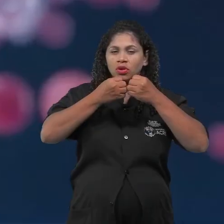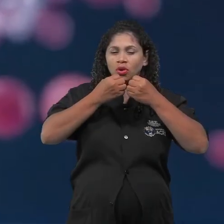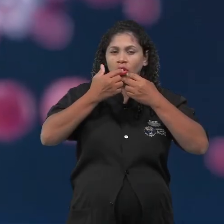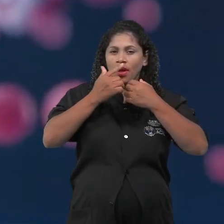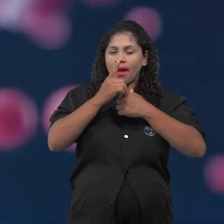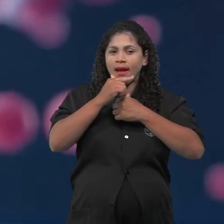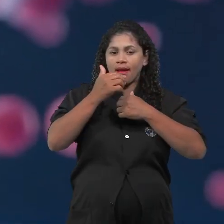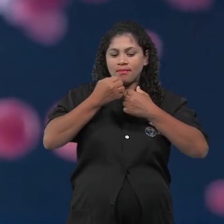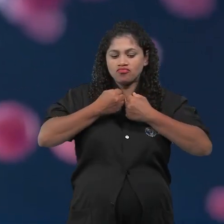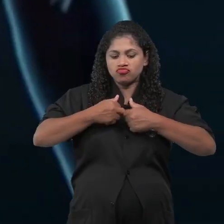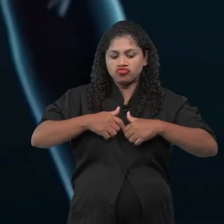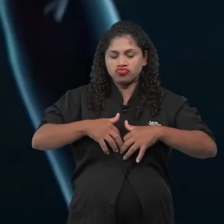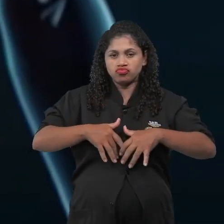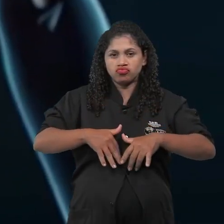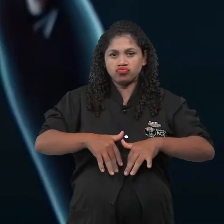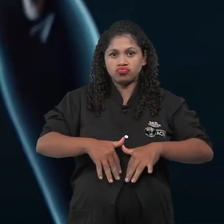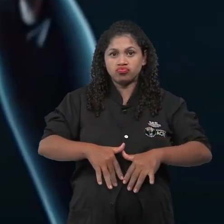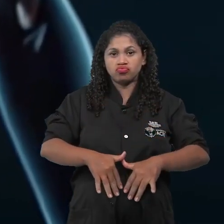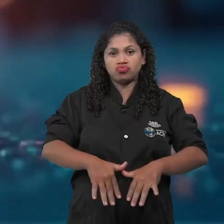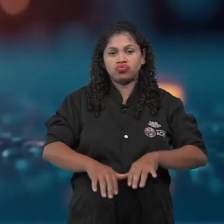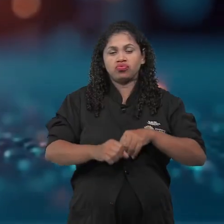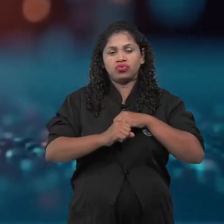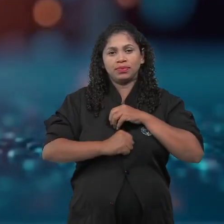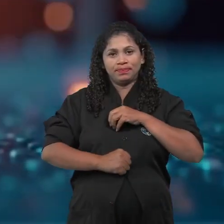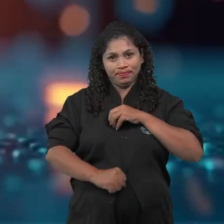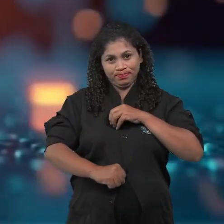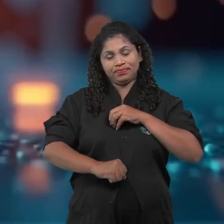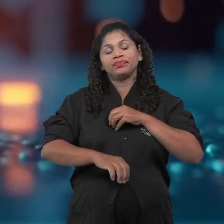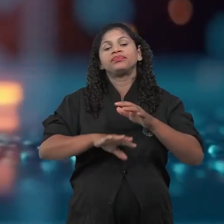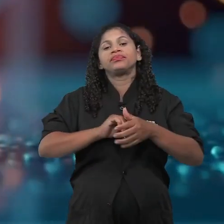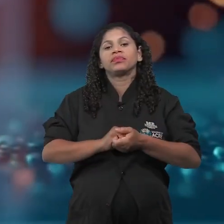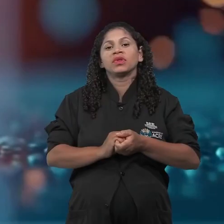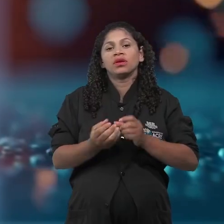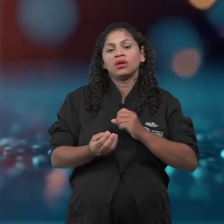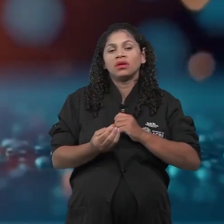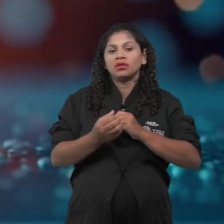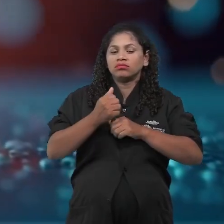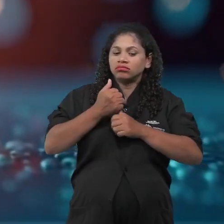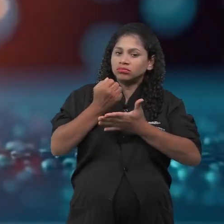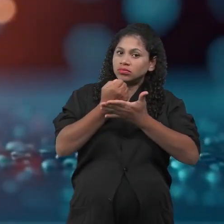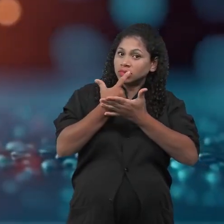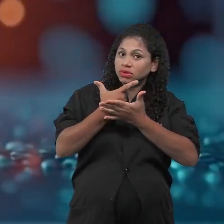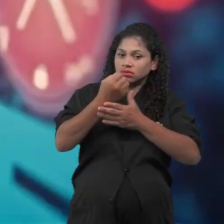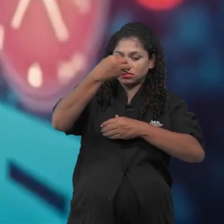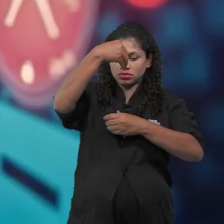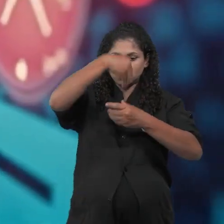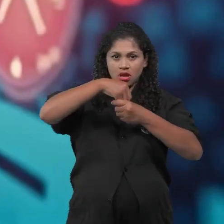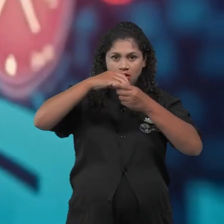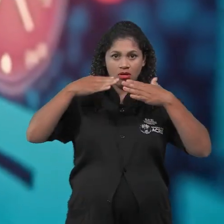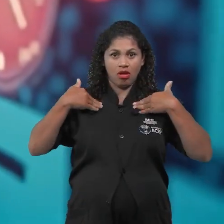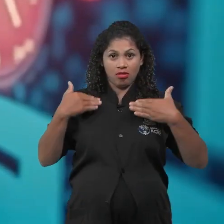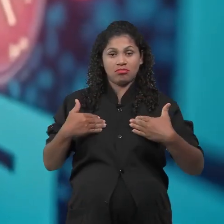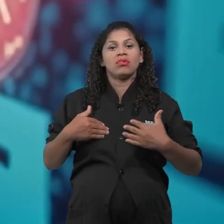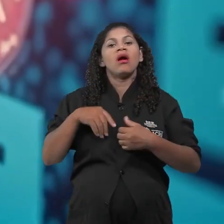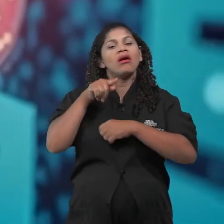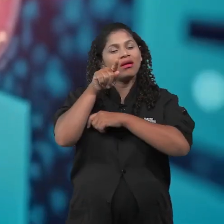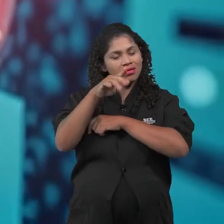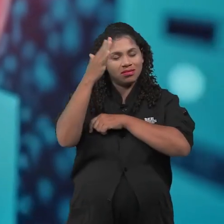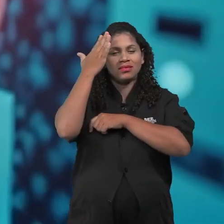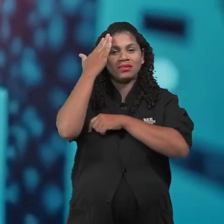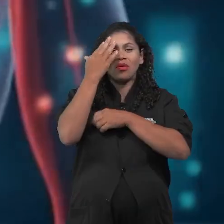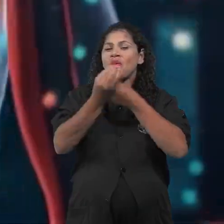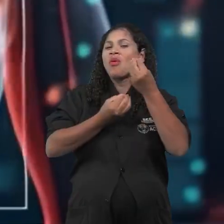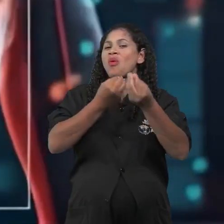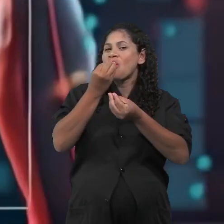se completa. E essa foi a jornada do remédio dentro do corpo. Agora você sabe como ele age para aliviar a